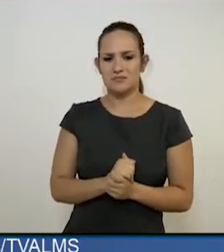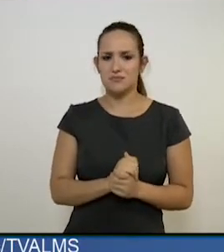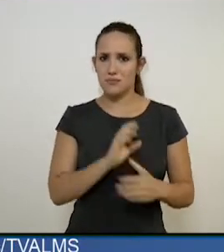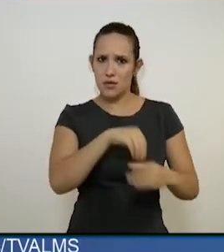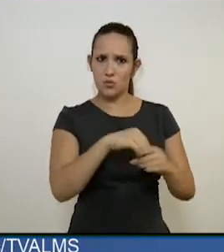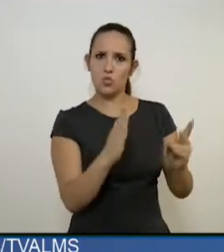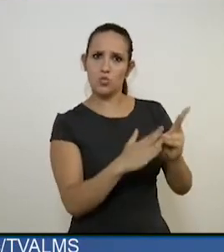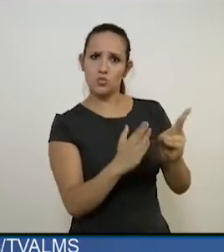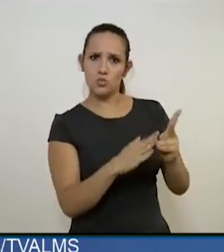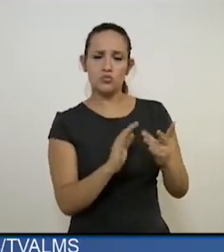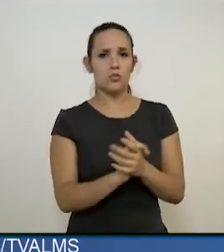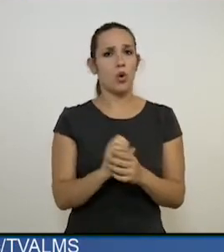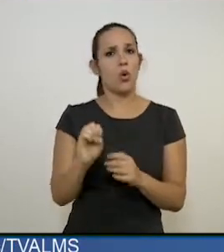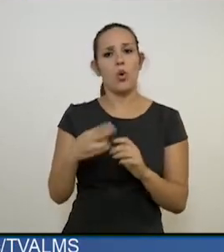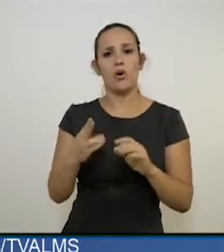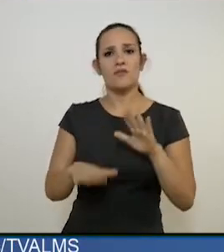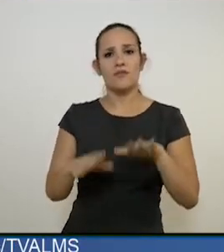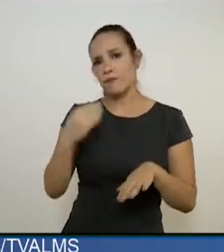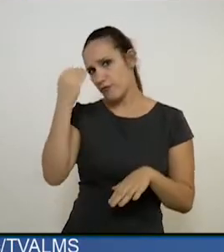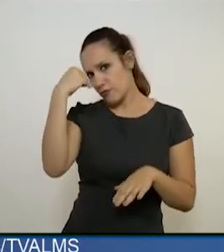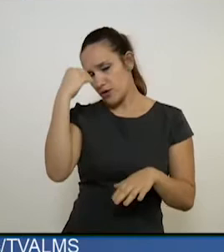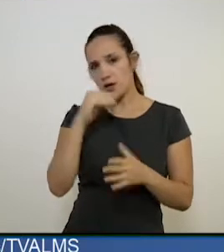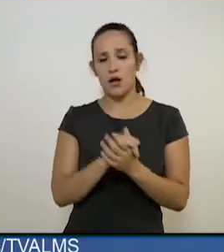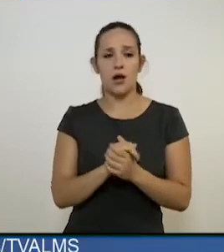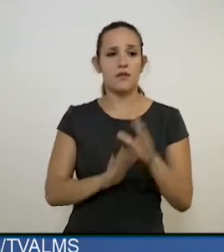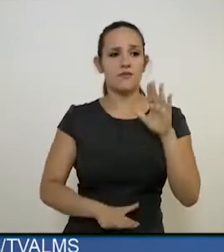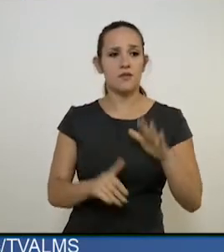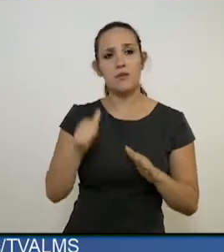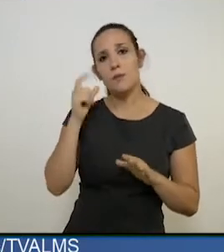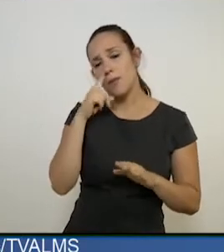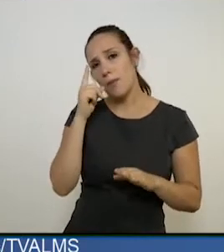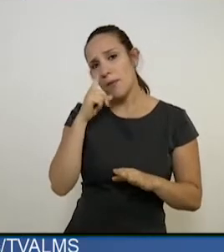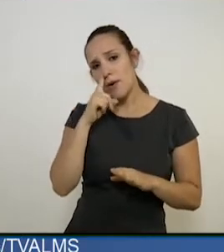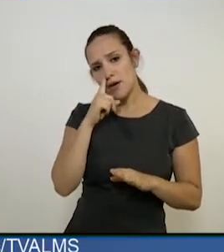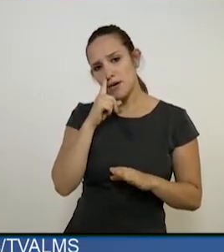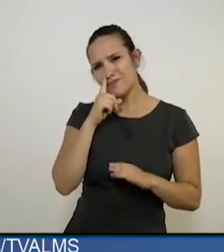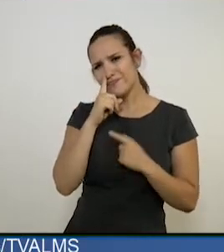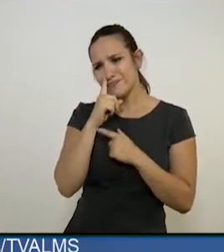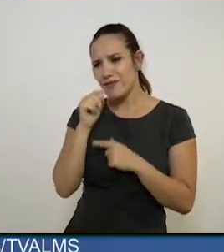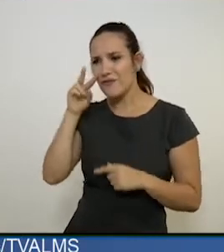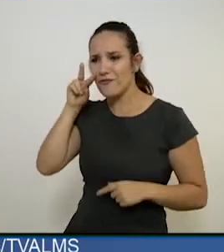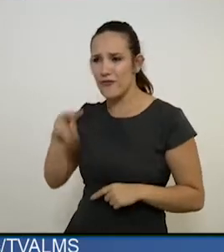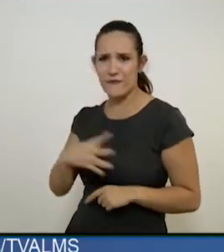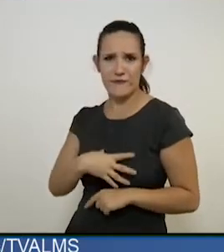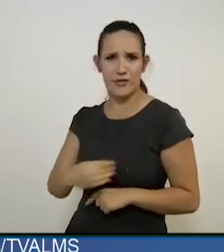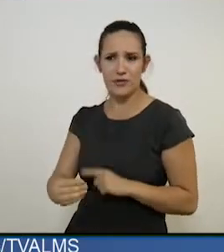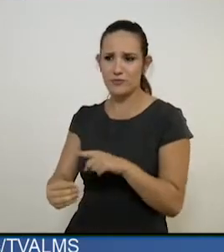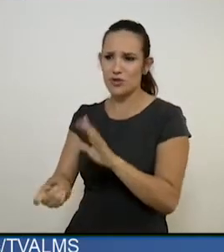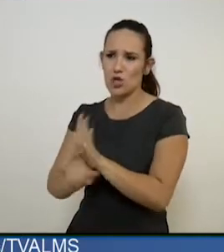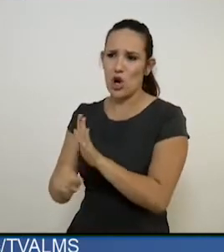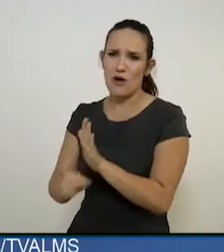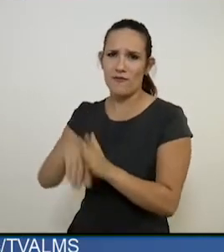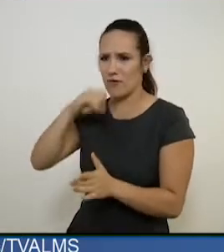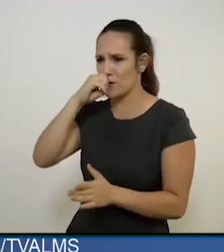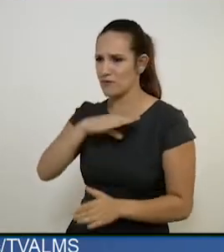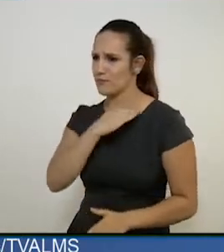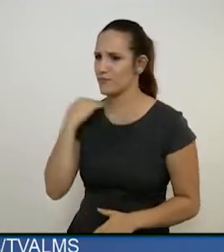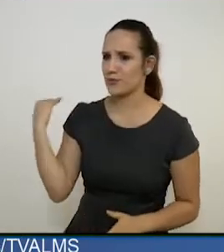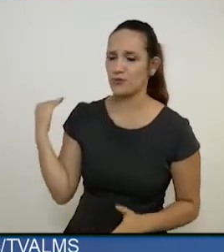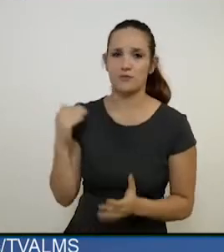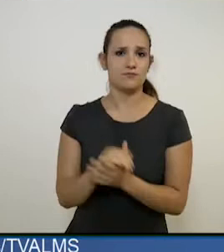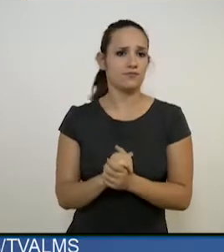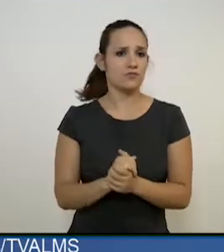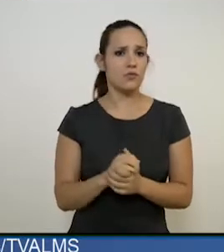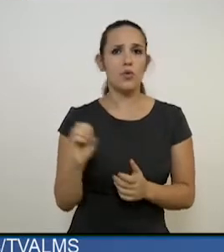vulnerabilidade social, mães que perdem seus filhos para as drogas e violência, mulheres que perdem